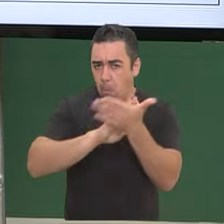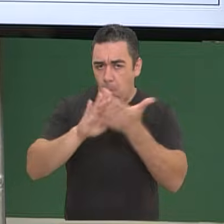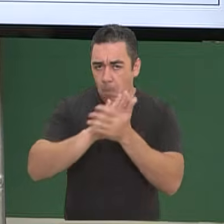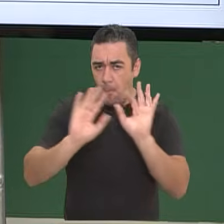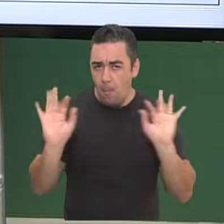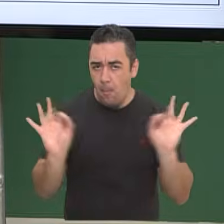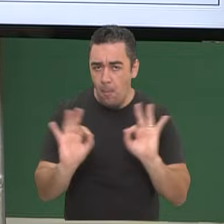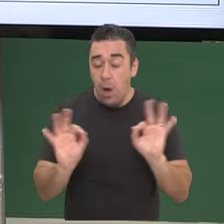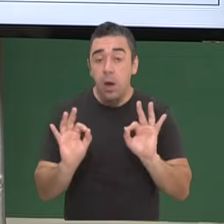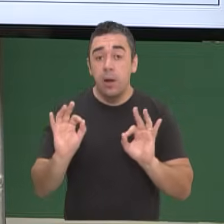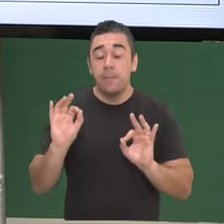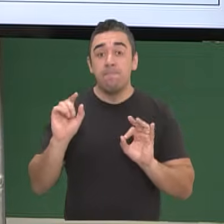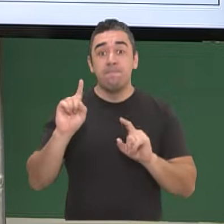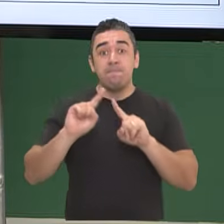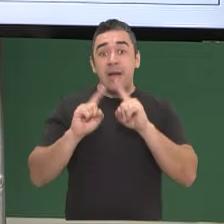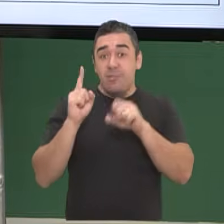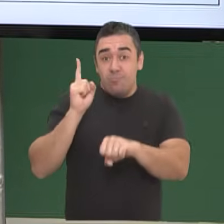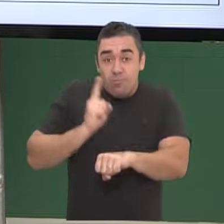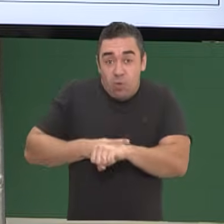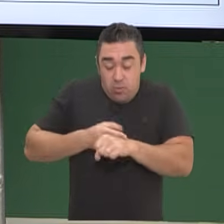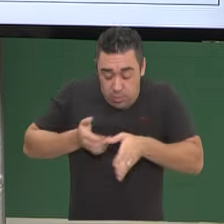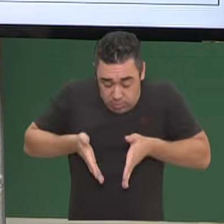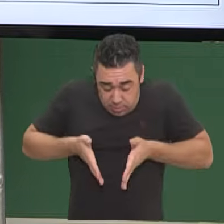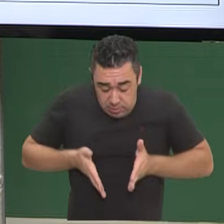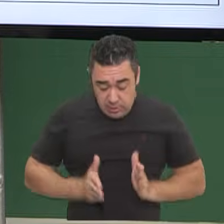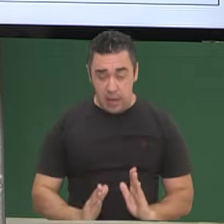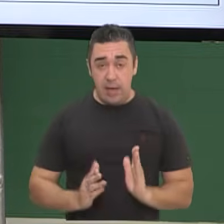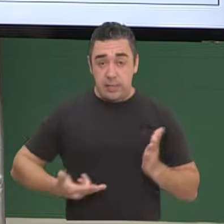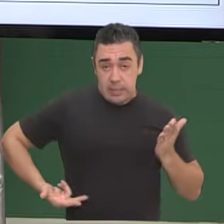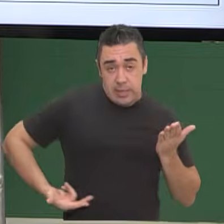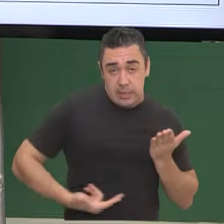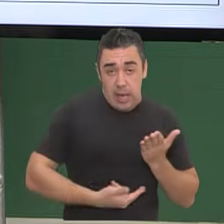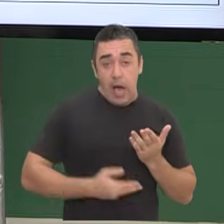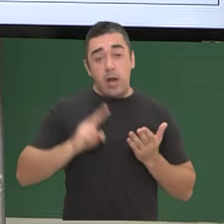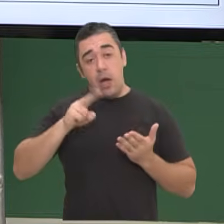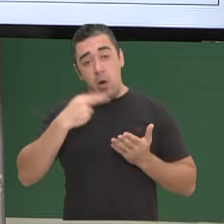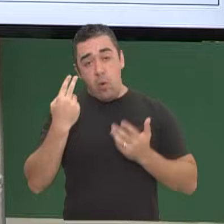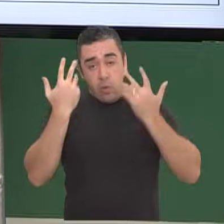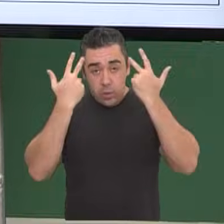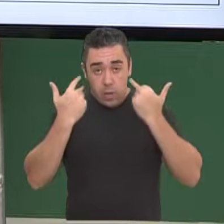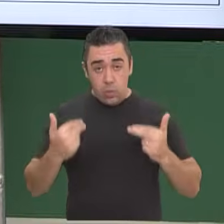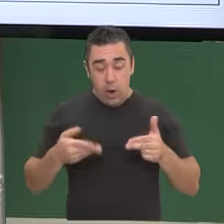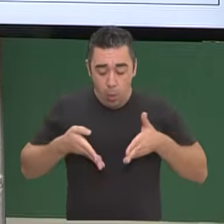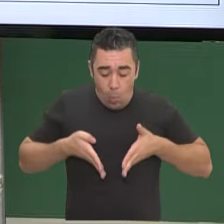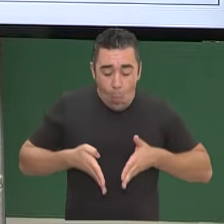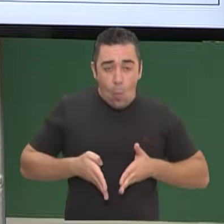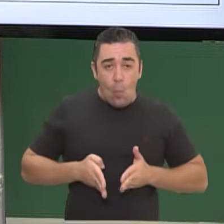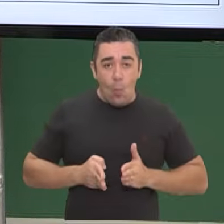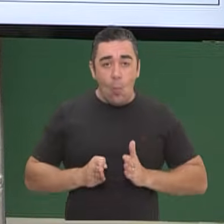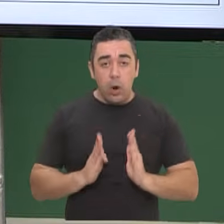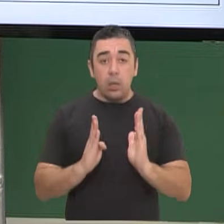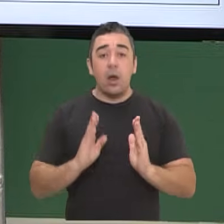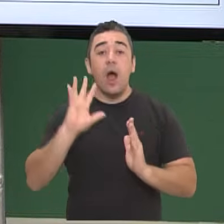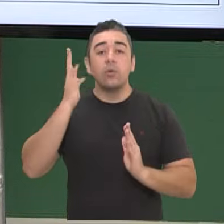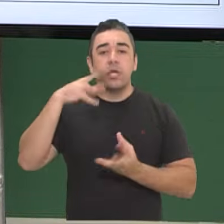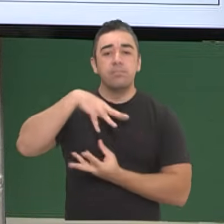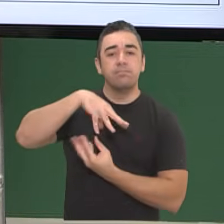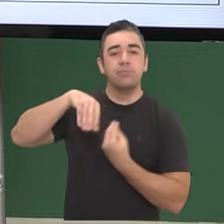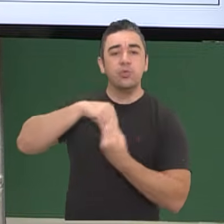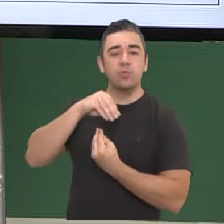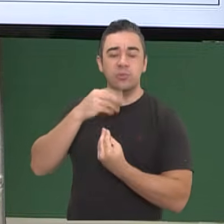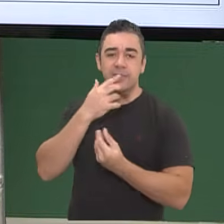Só que, durante o parto, seja ele cesárea, seja ele normal, sempre ocorre um pouco de mistura do sangue da mãe com o sangue do